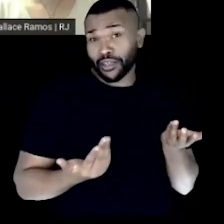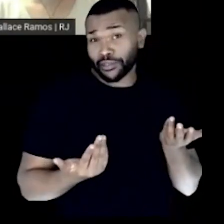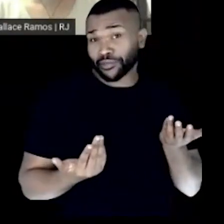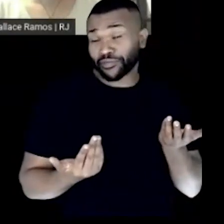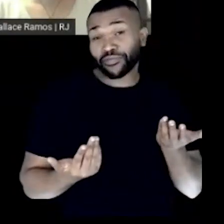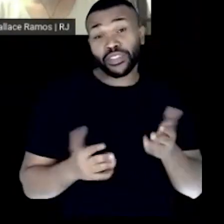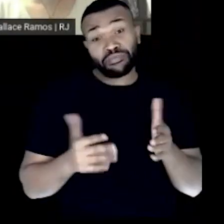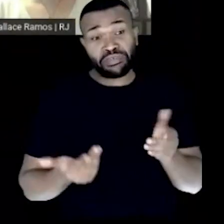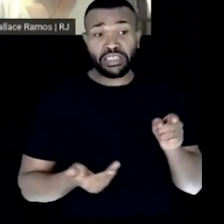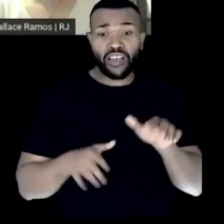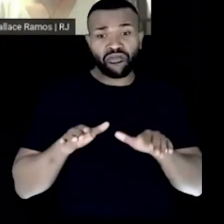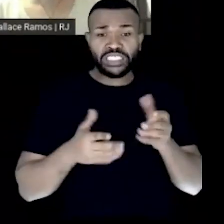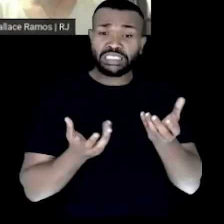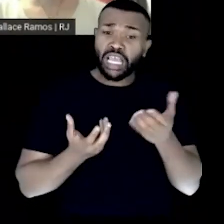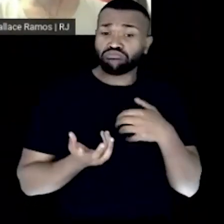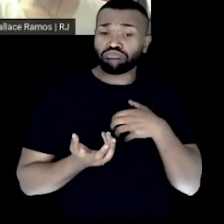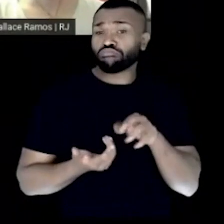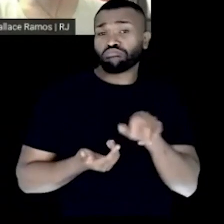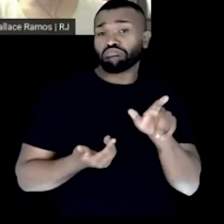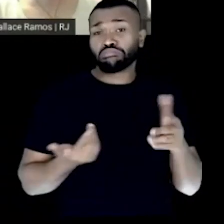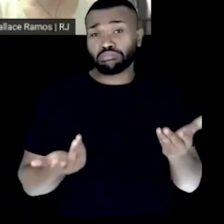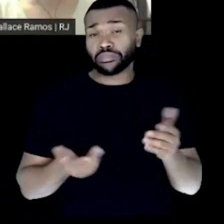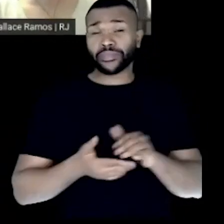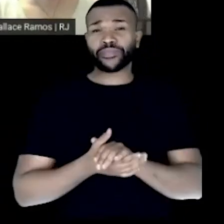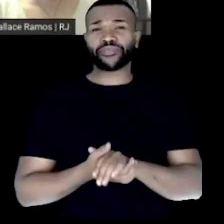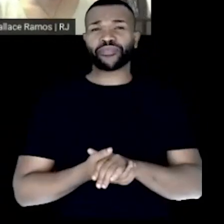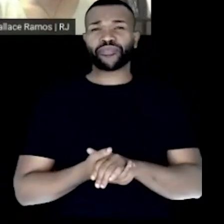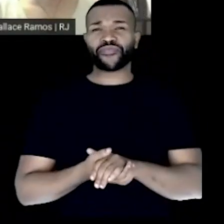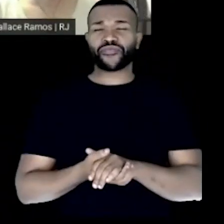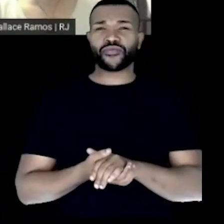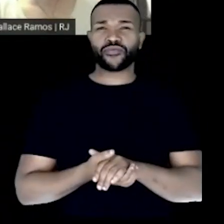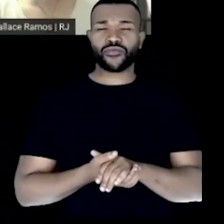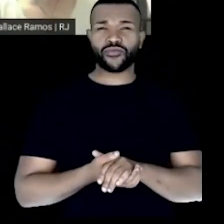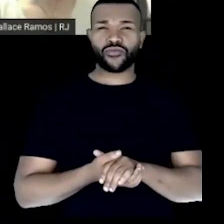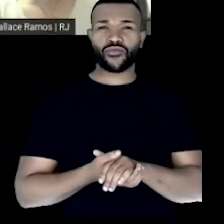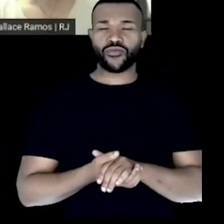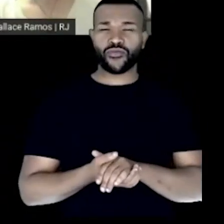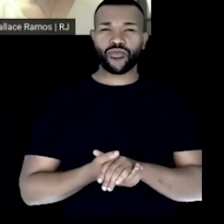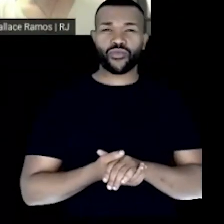quer, e ele, enfim, às vezes ele quer ser outras coisas.